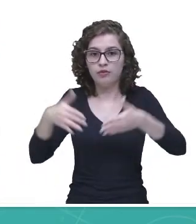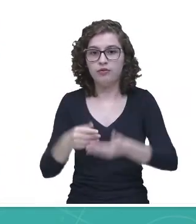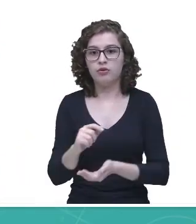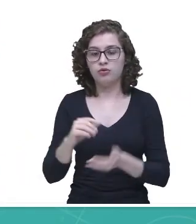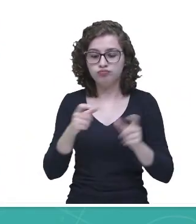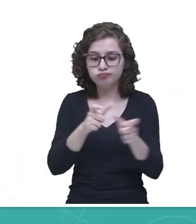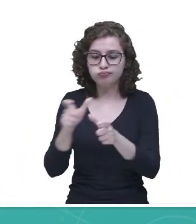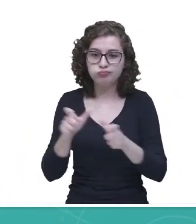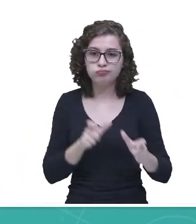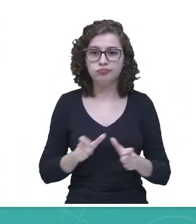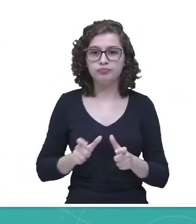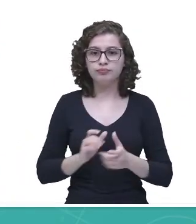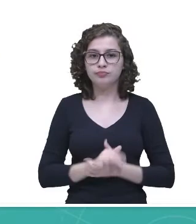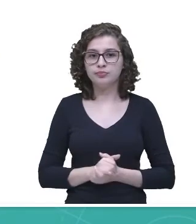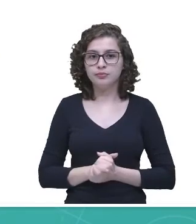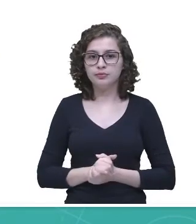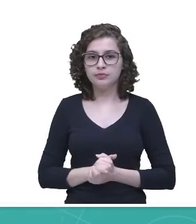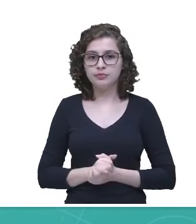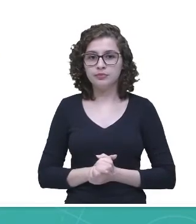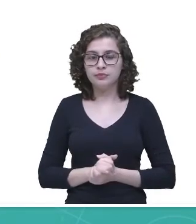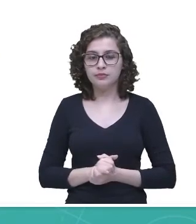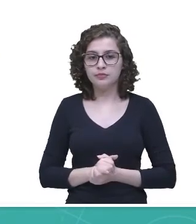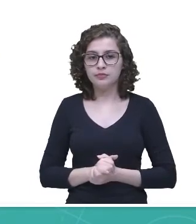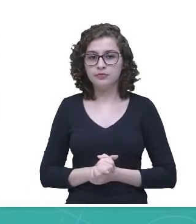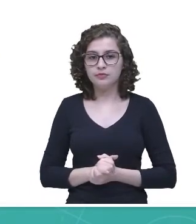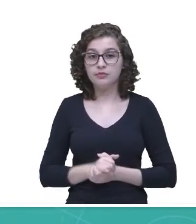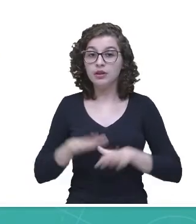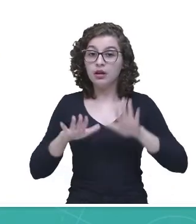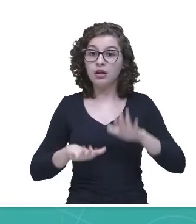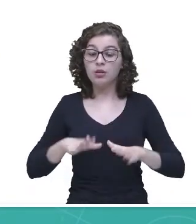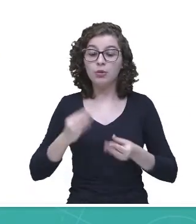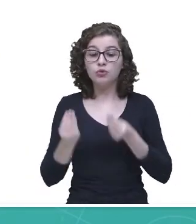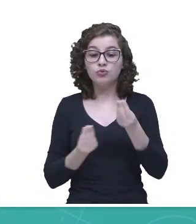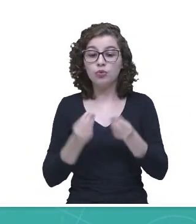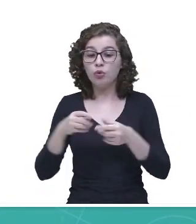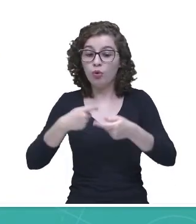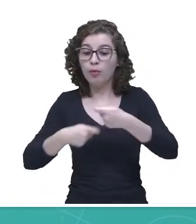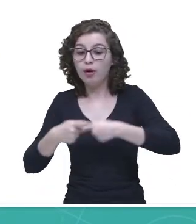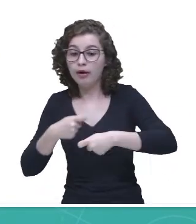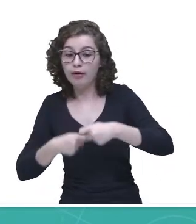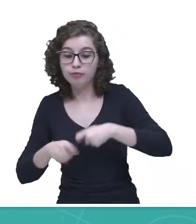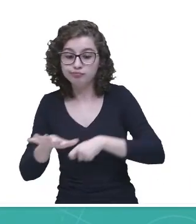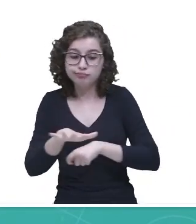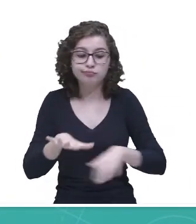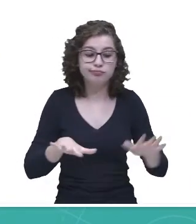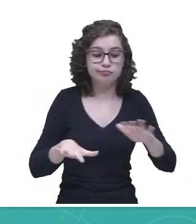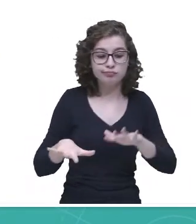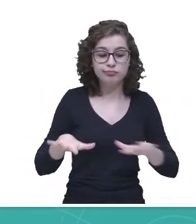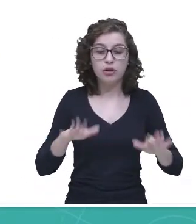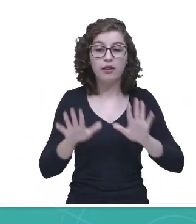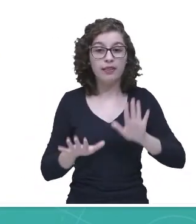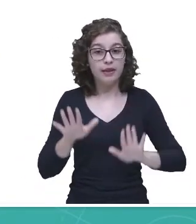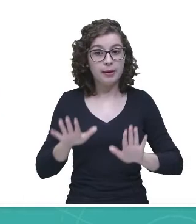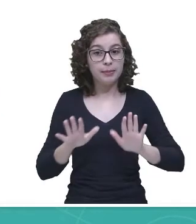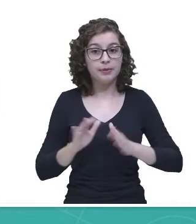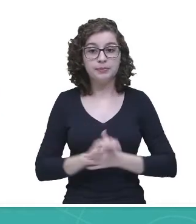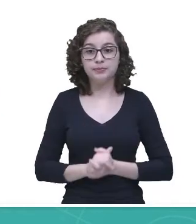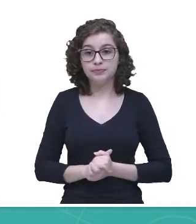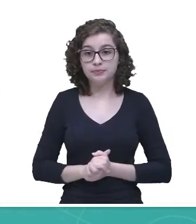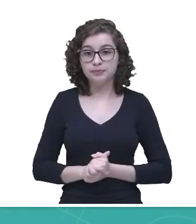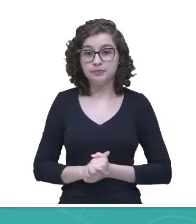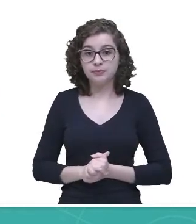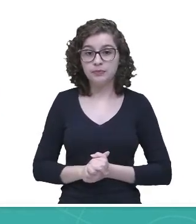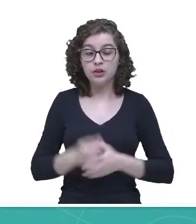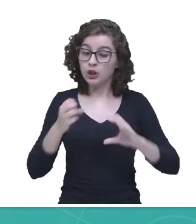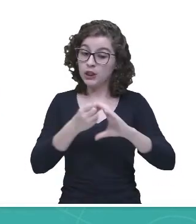cidades de acordo aí com todas as suas atividades econômicas, a população. Então, todos esses aspectos que